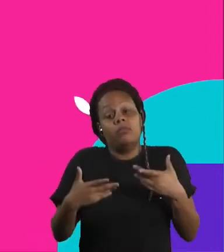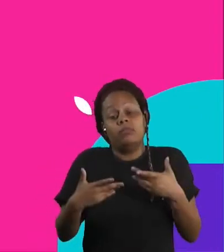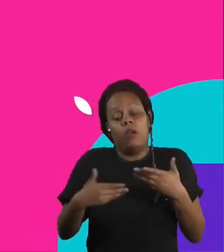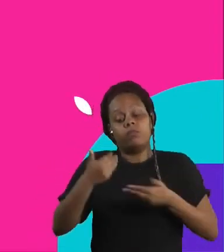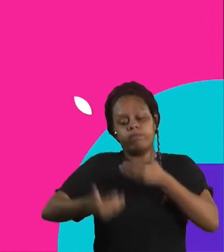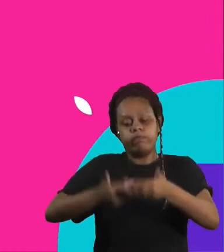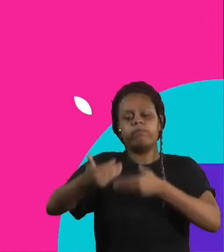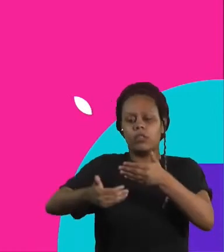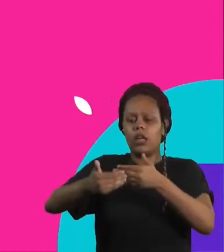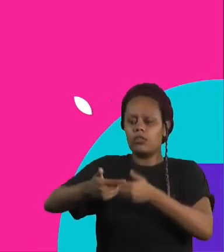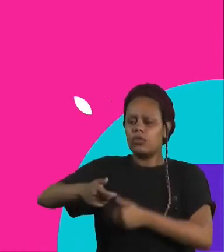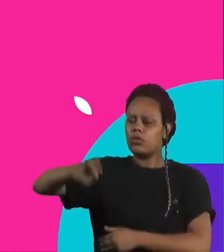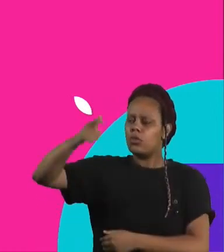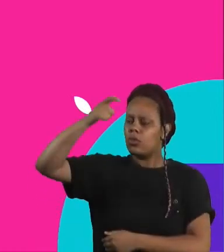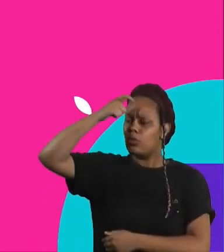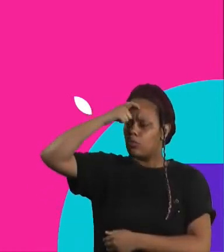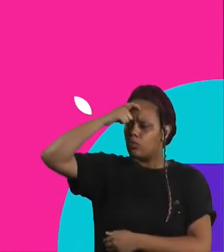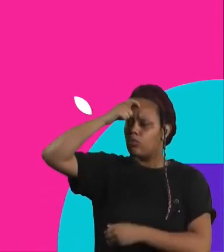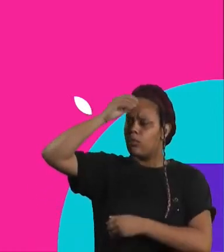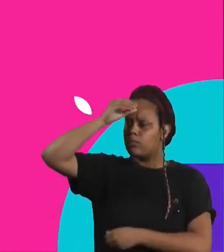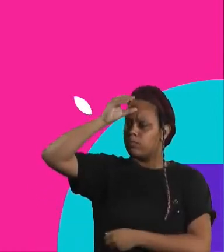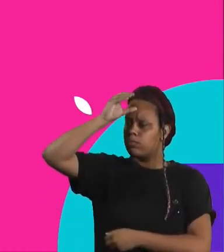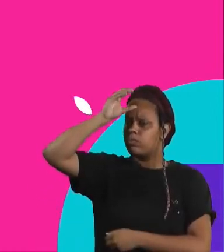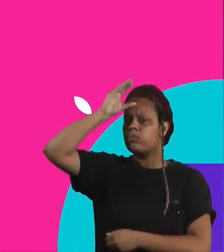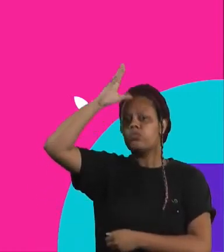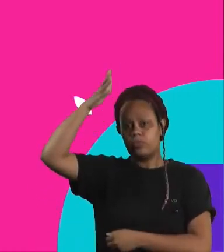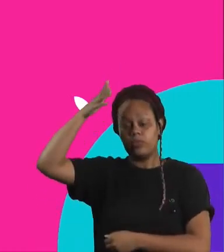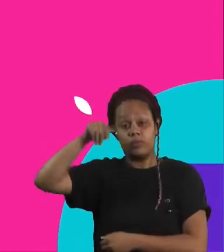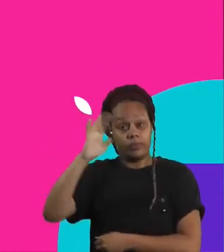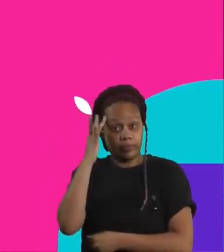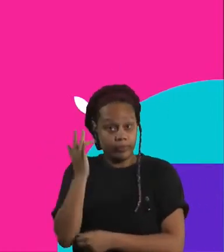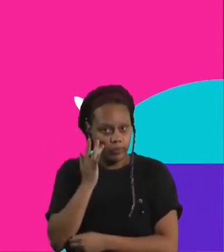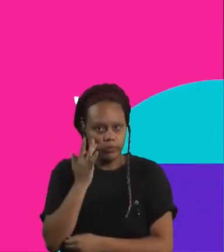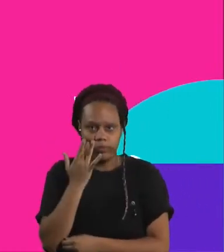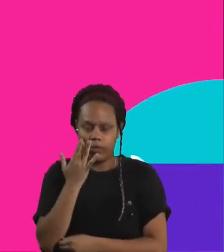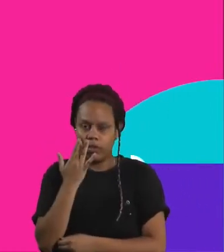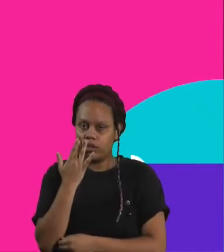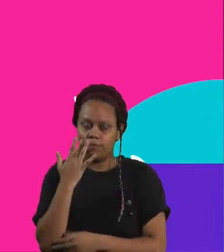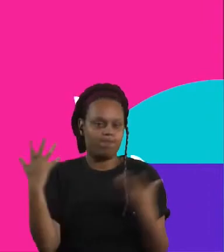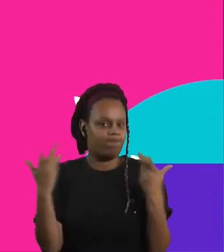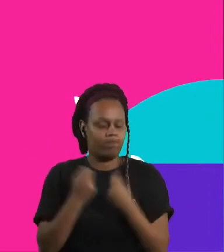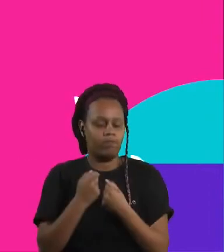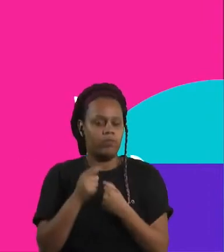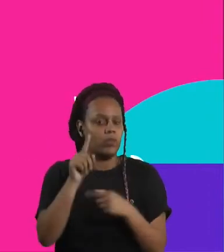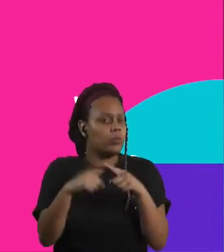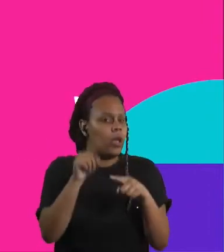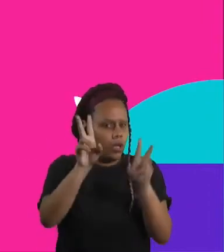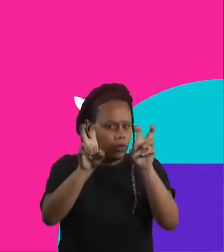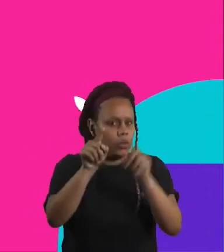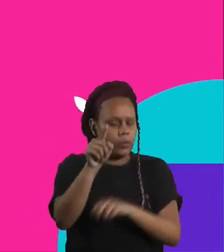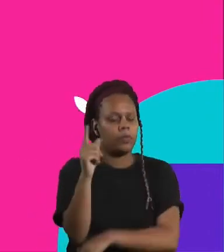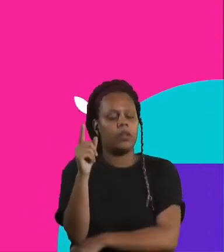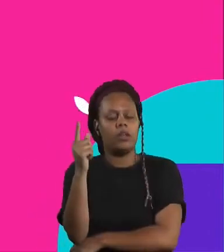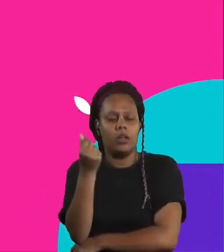de tomada de consciência, e você trouxe o ponto agora que eu achei também fenomenal, que é a questão do custo, que muitas vezes a gente não percebe